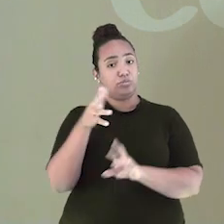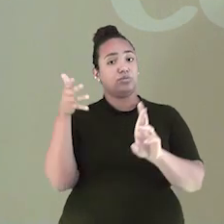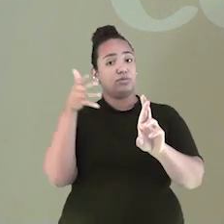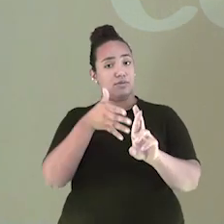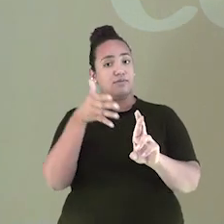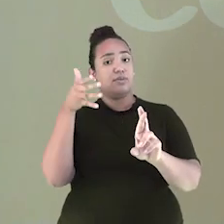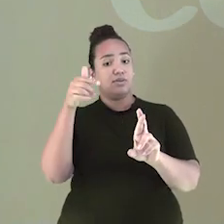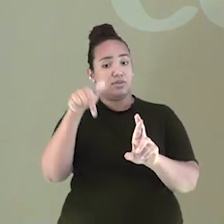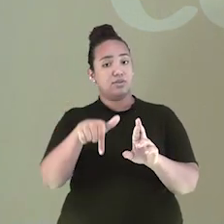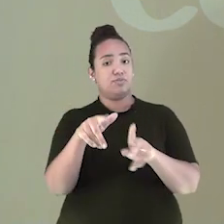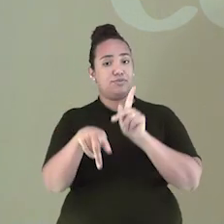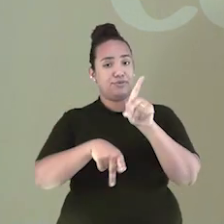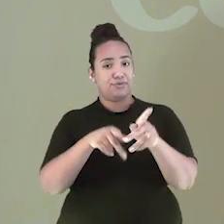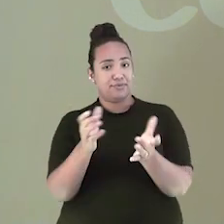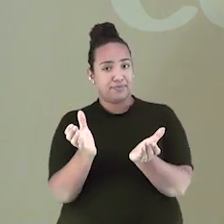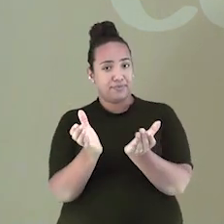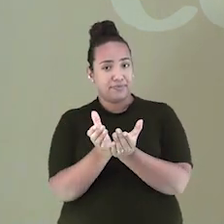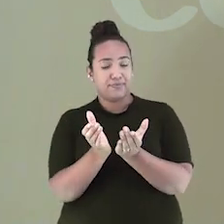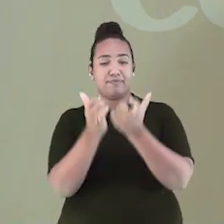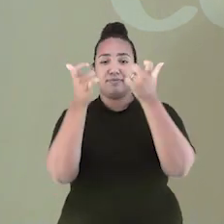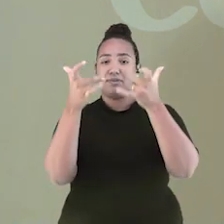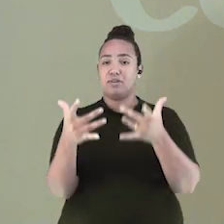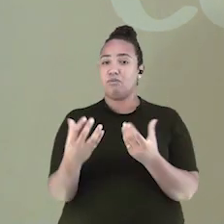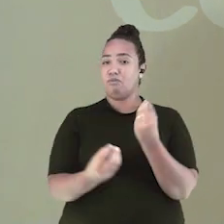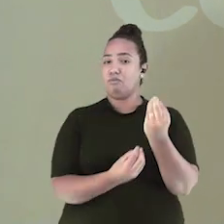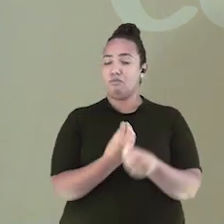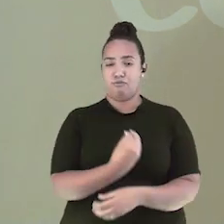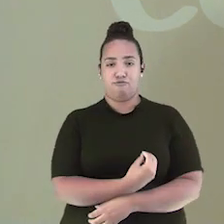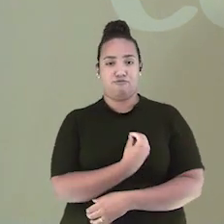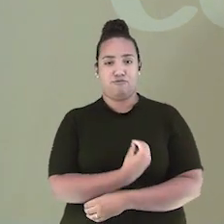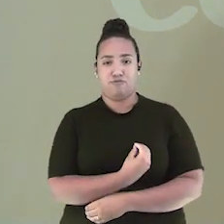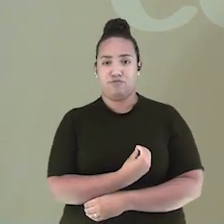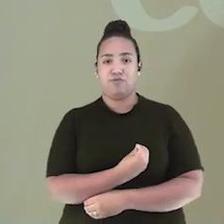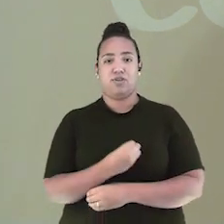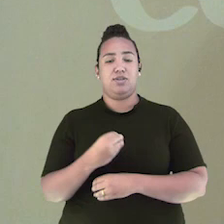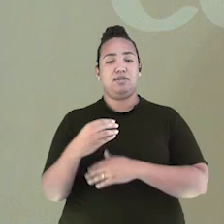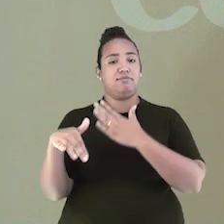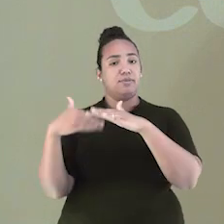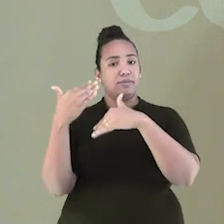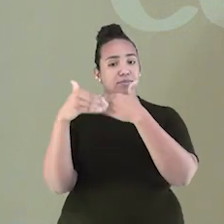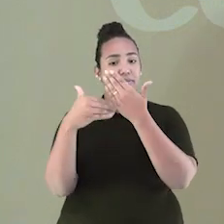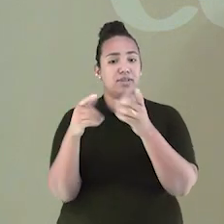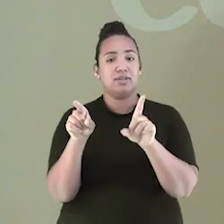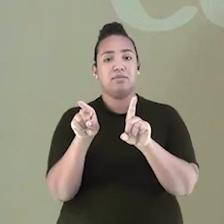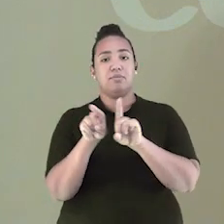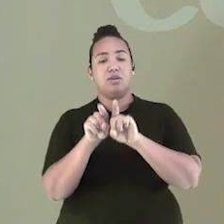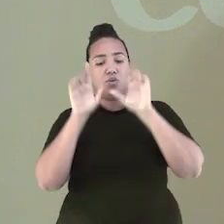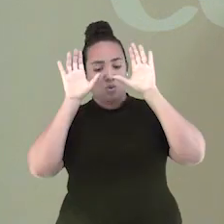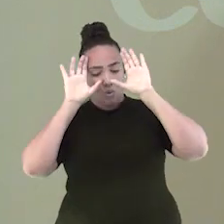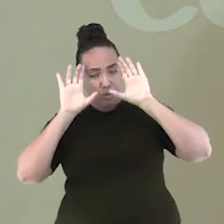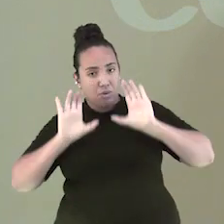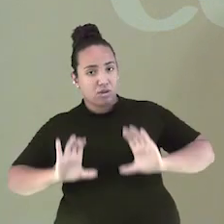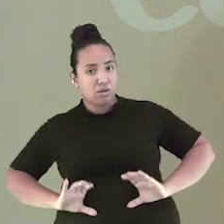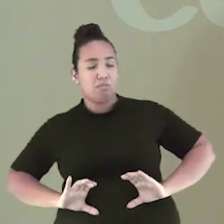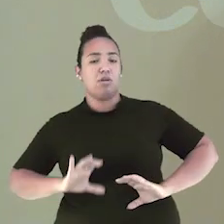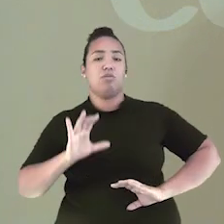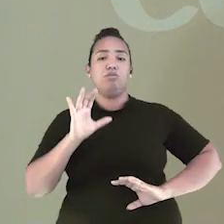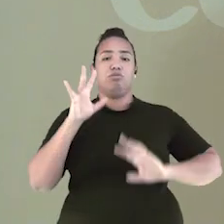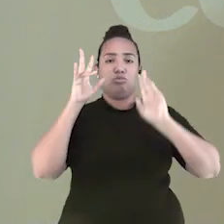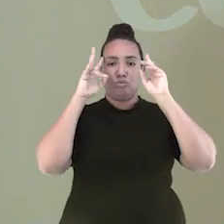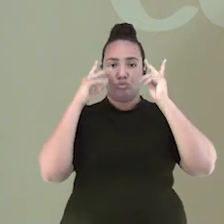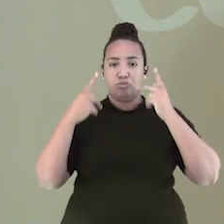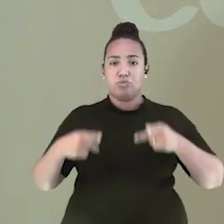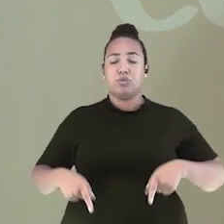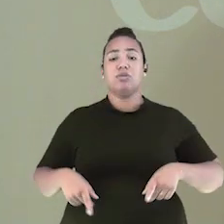como referência para os cristãos, desde explicações sobre a origem da vida, como também no direcionamento do modo de viver do homem,